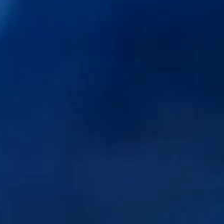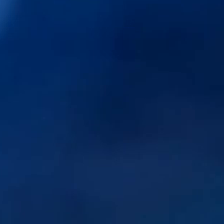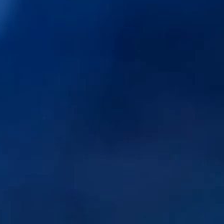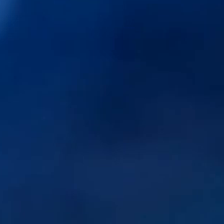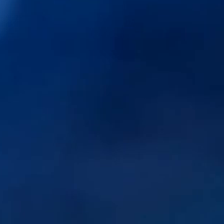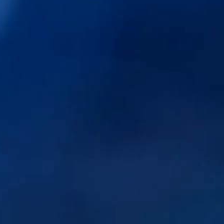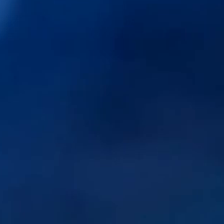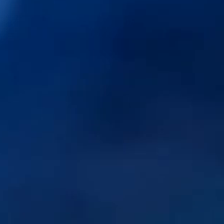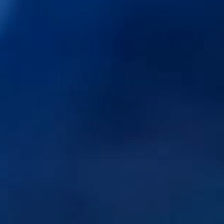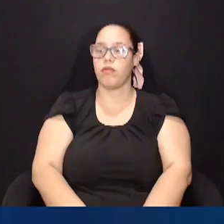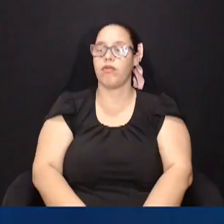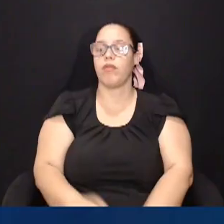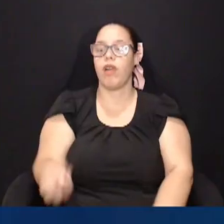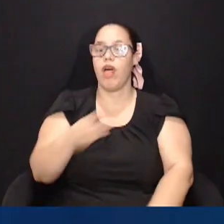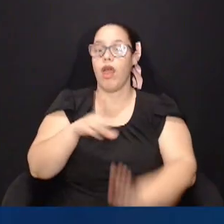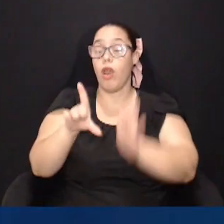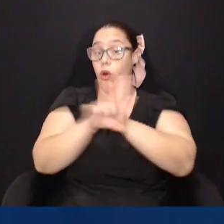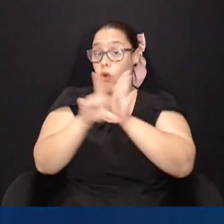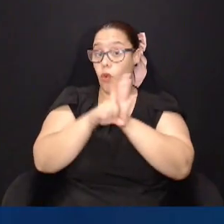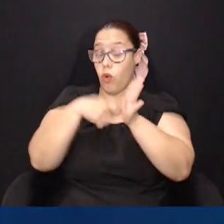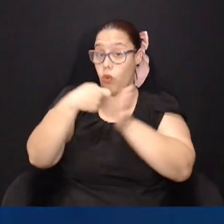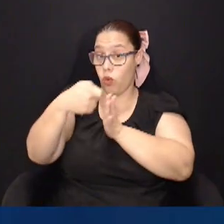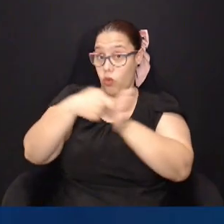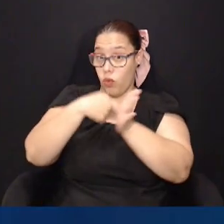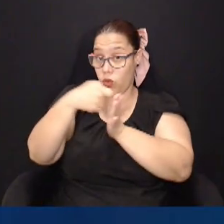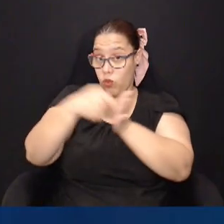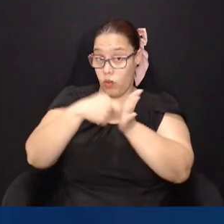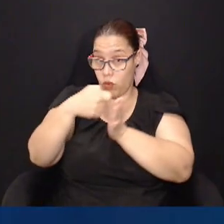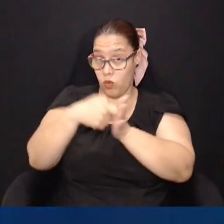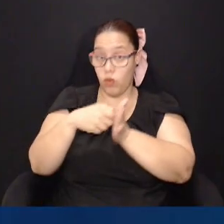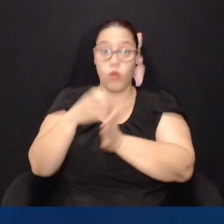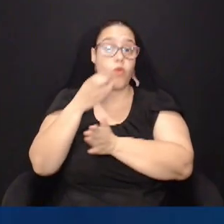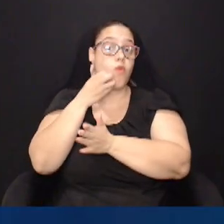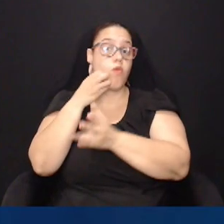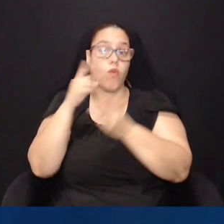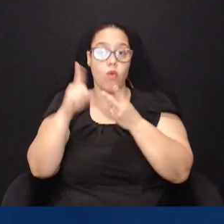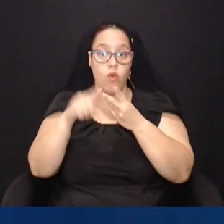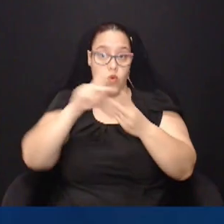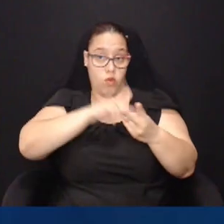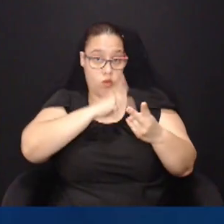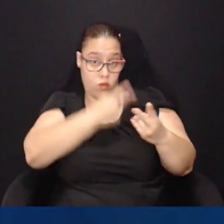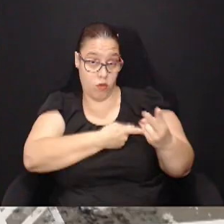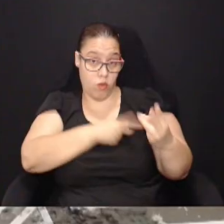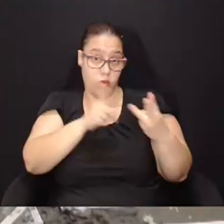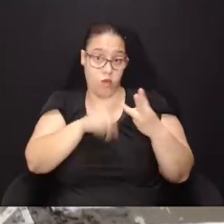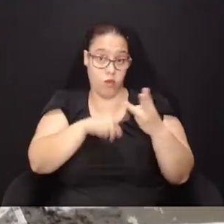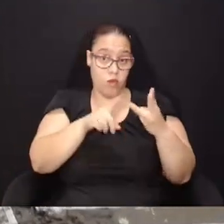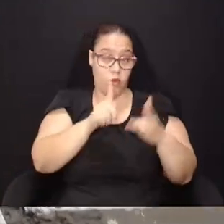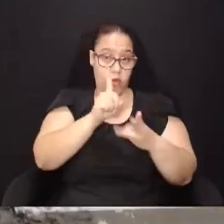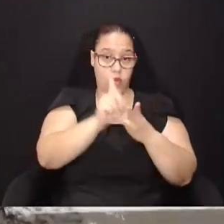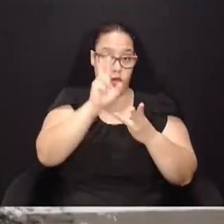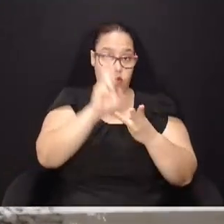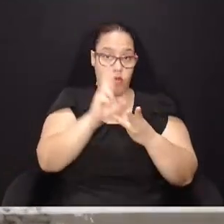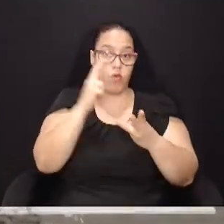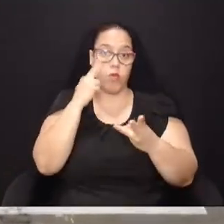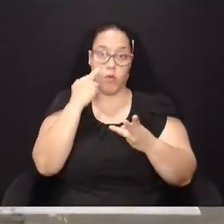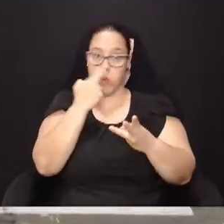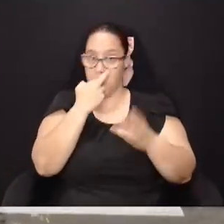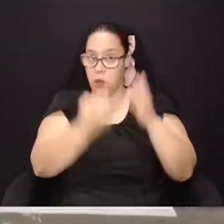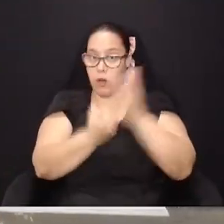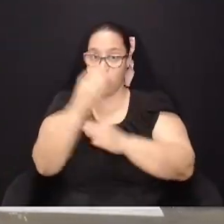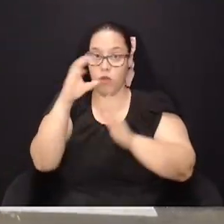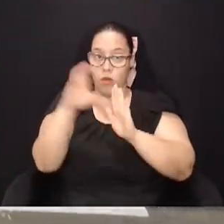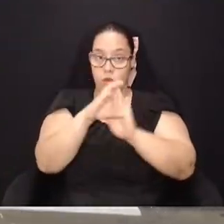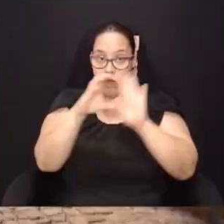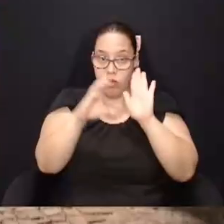A nova lei, de autoria dos vereadores Igor Diego, Paulo Haddad e Dr. Ianco, cria o Programa Municipal